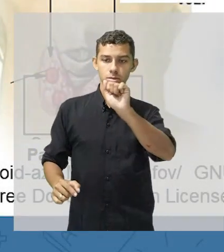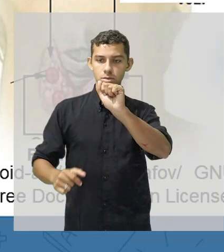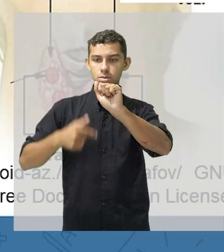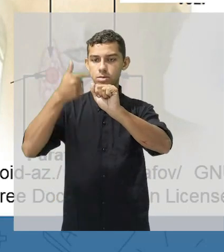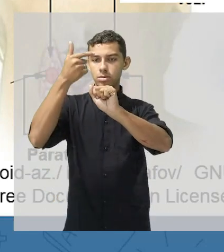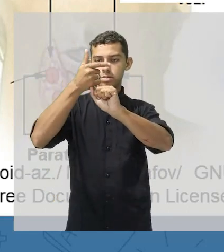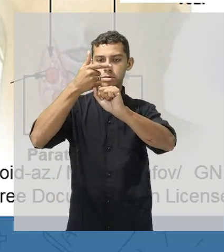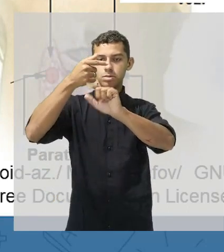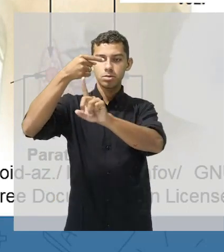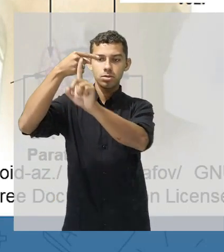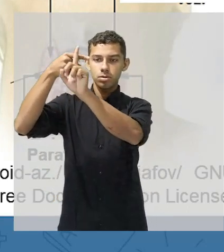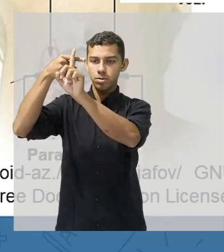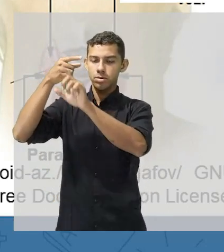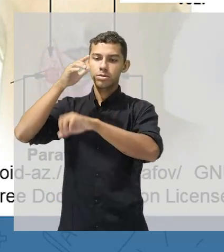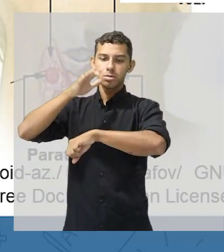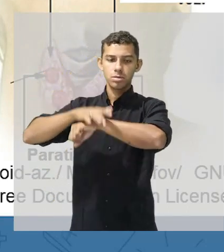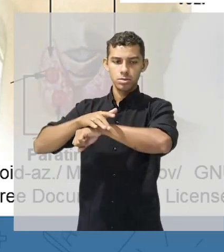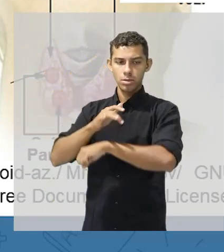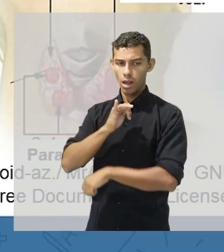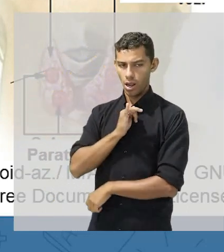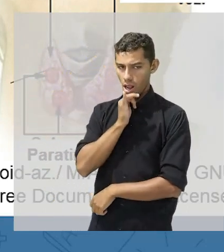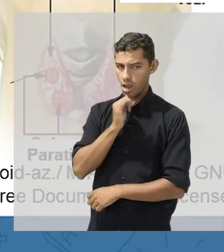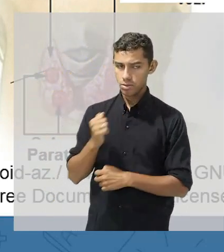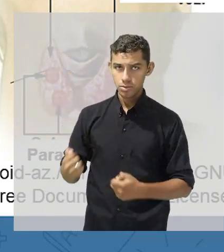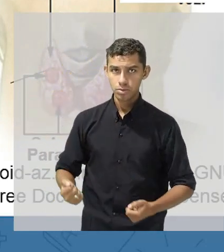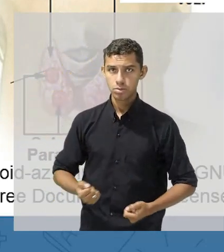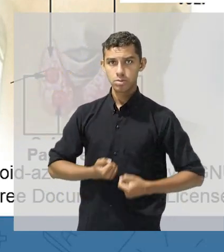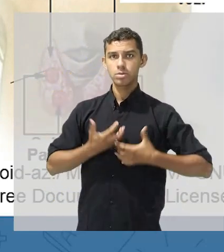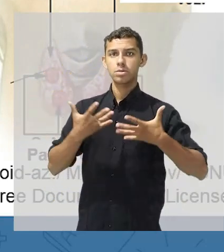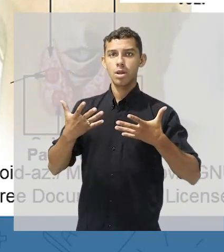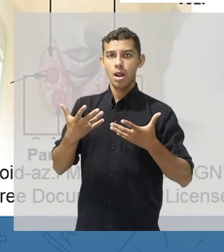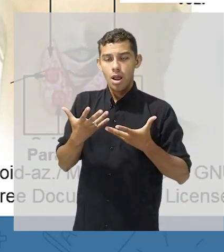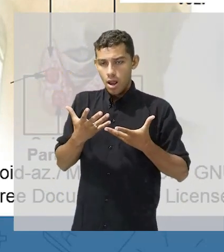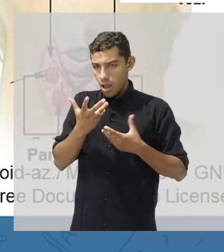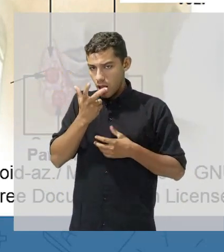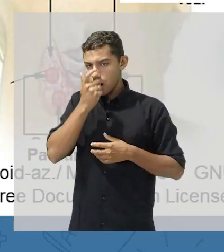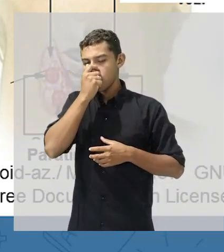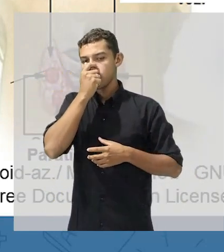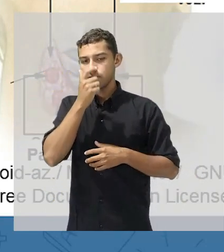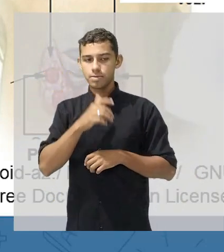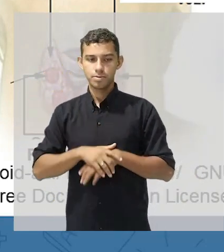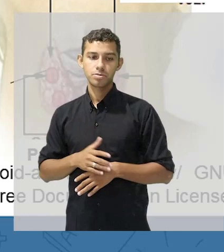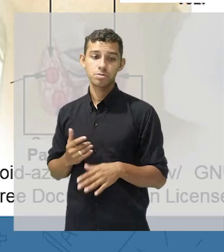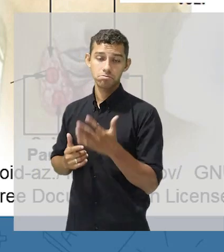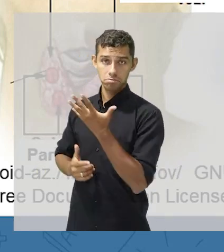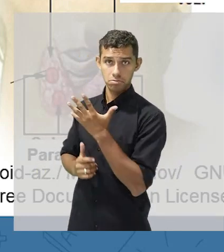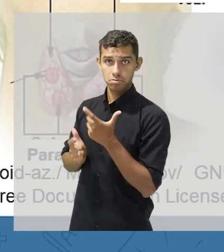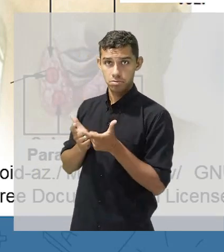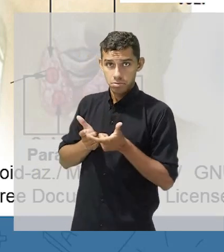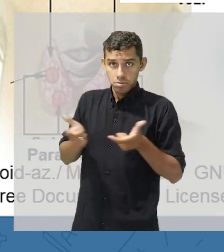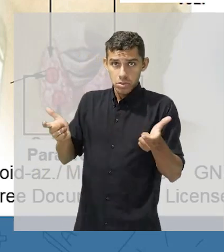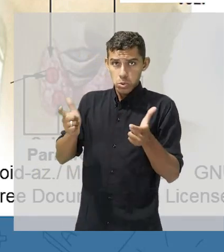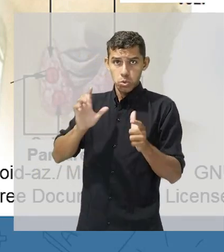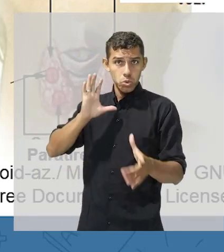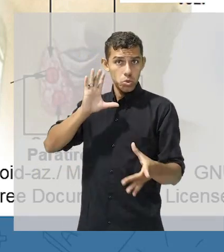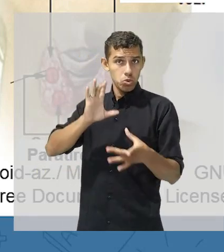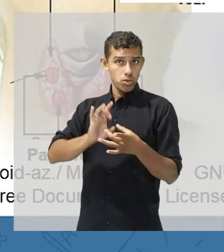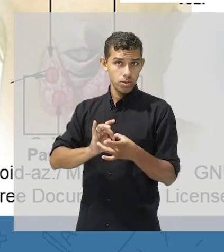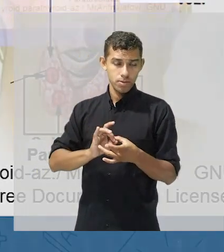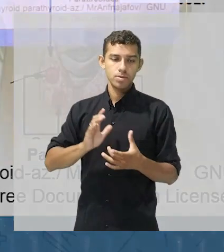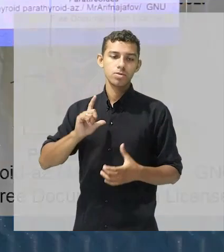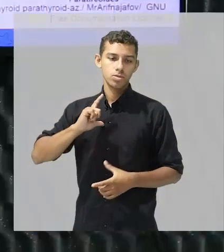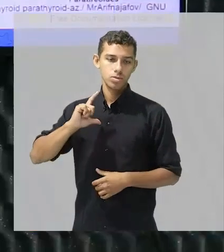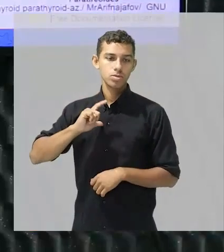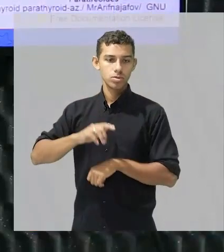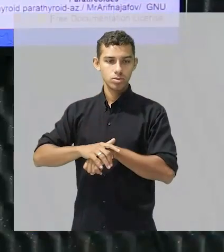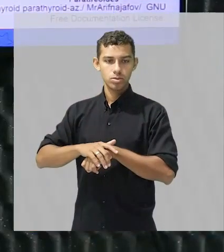Então, se tiver cálcio em excesso, a tireoide ela vai produzir a calcitonina, tá? Aumentando a concentração desse íon nos